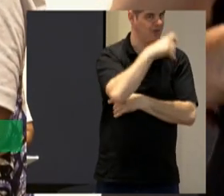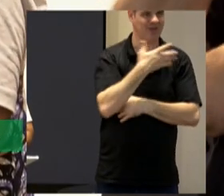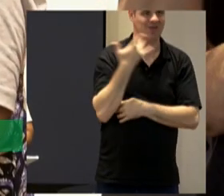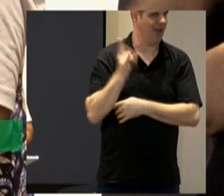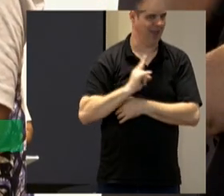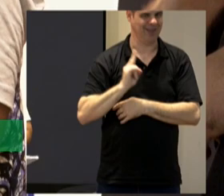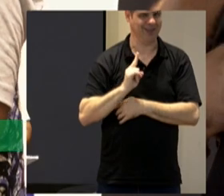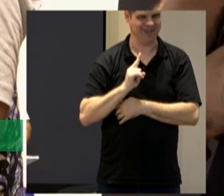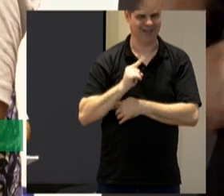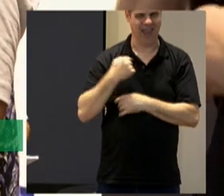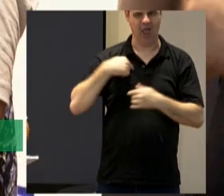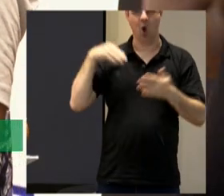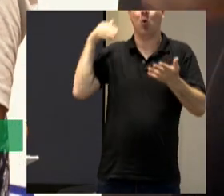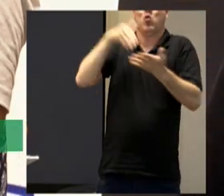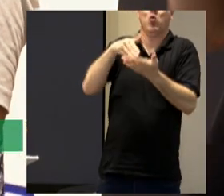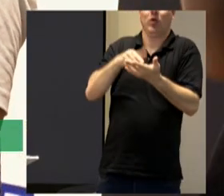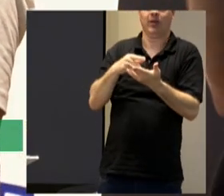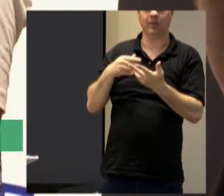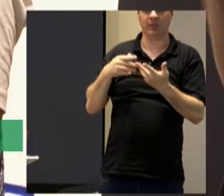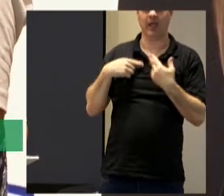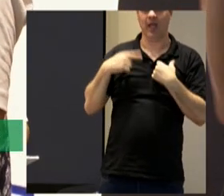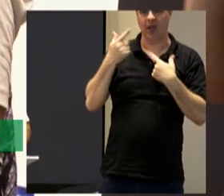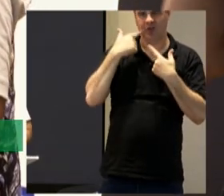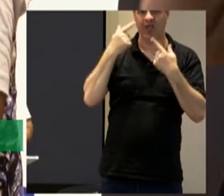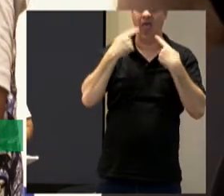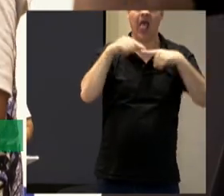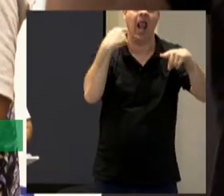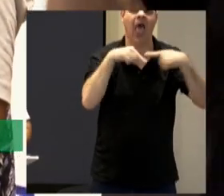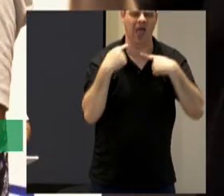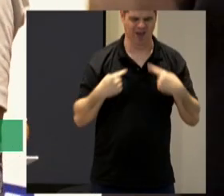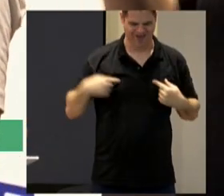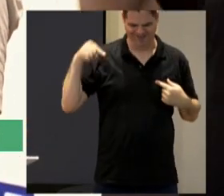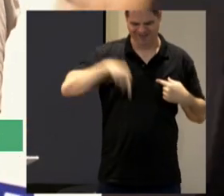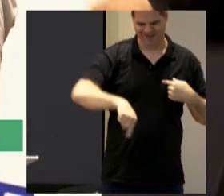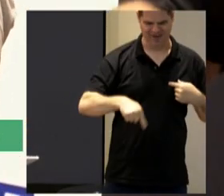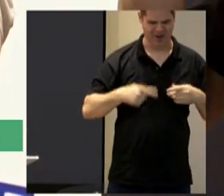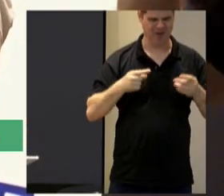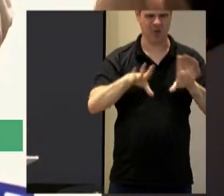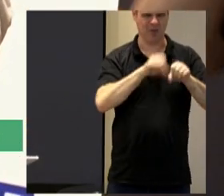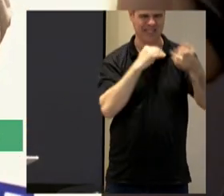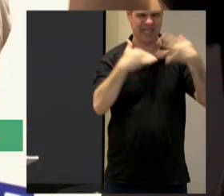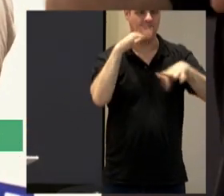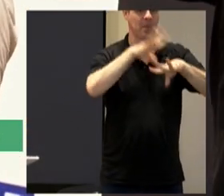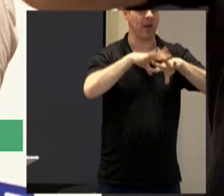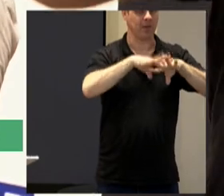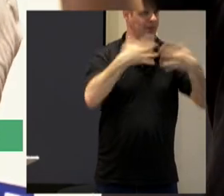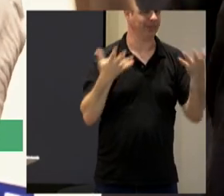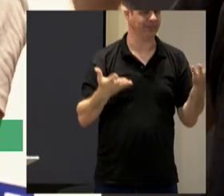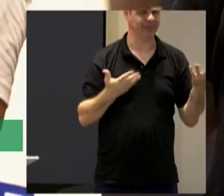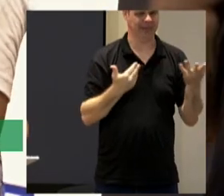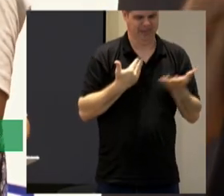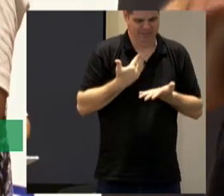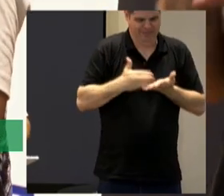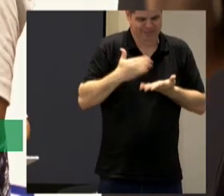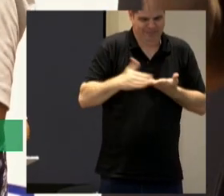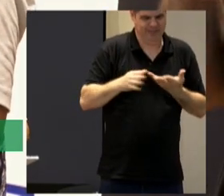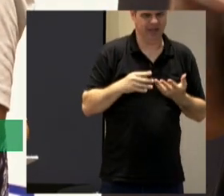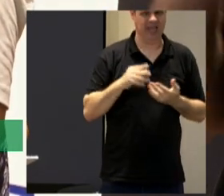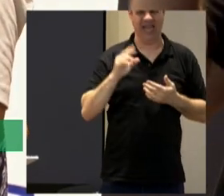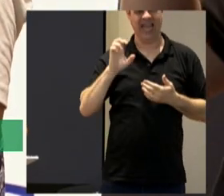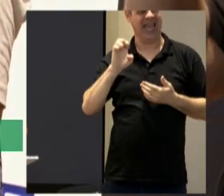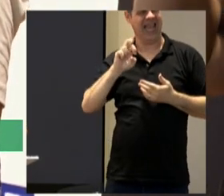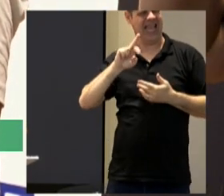A última. Já protestando, o que, que eu estou fazendo aqui? Não tem nada a ver conosco,